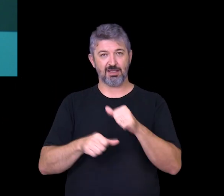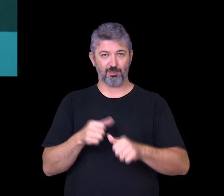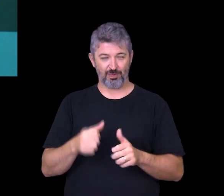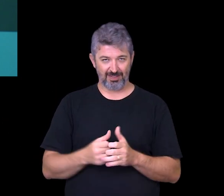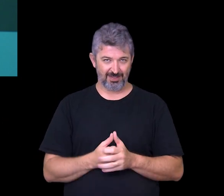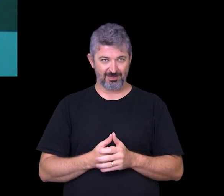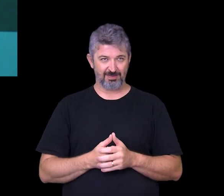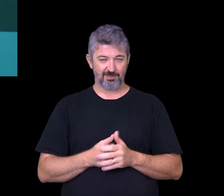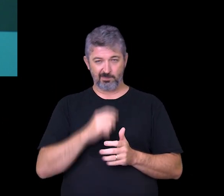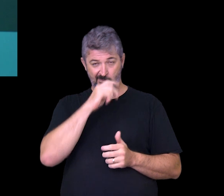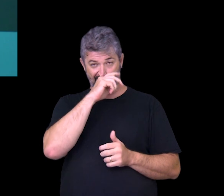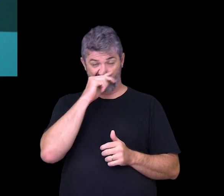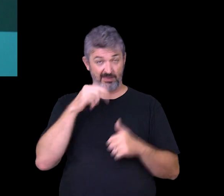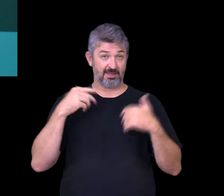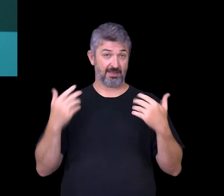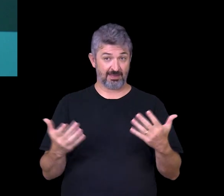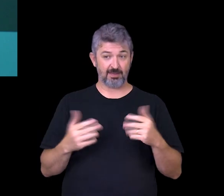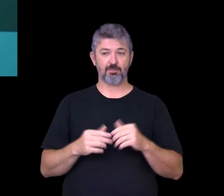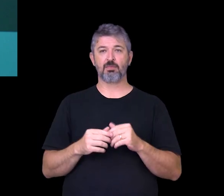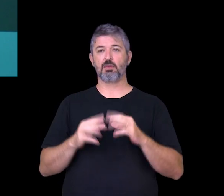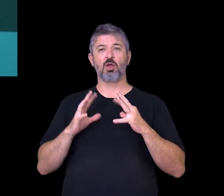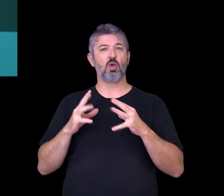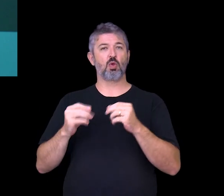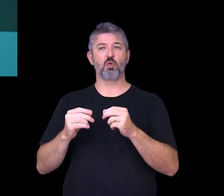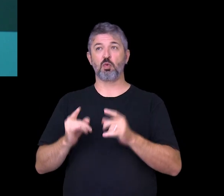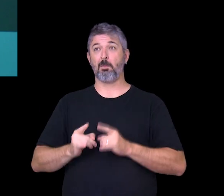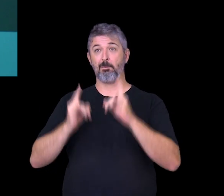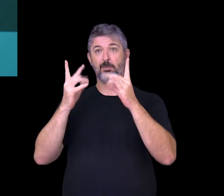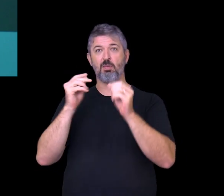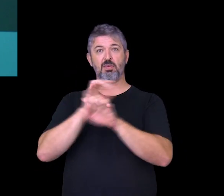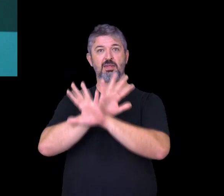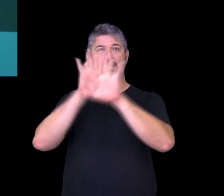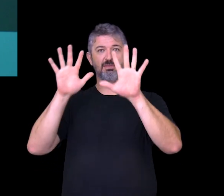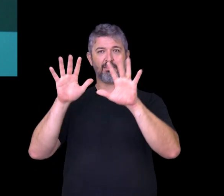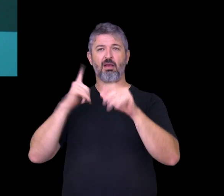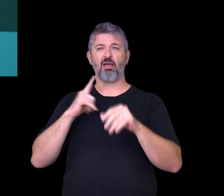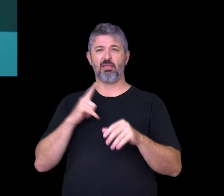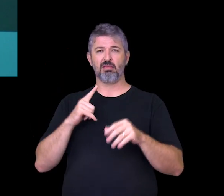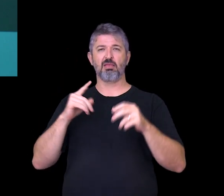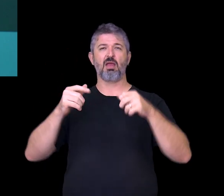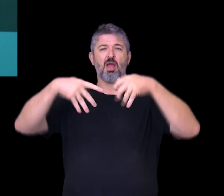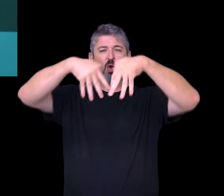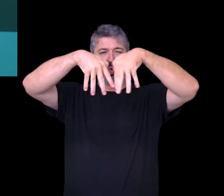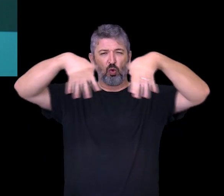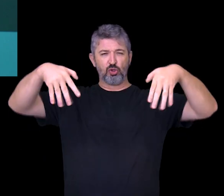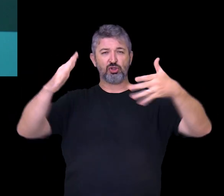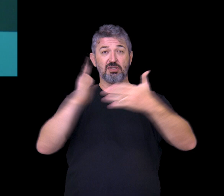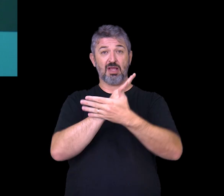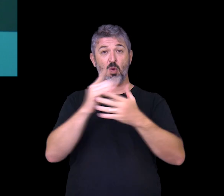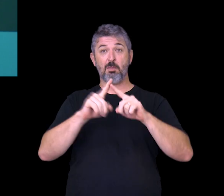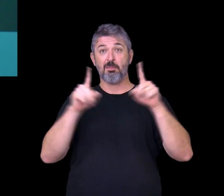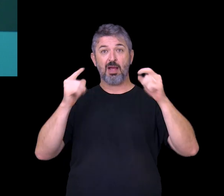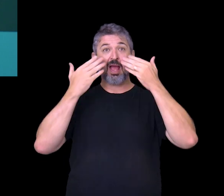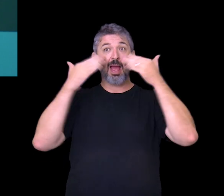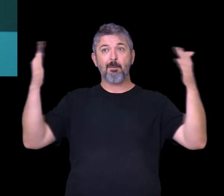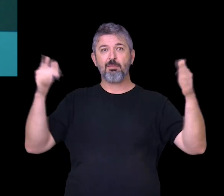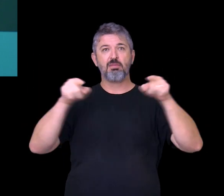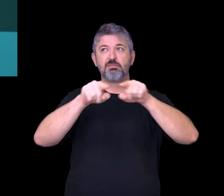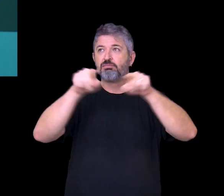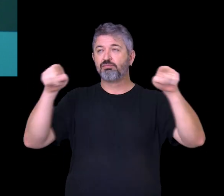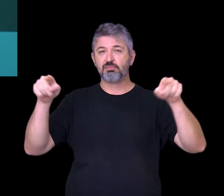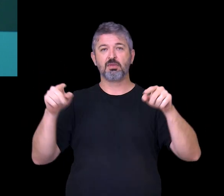país. Então, todos os prédios são muito transparentes. A gente tem umas persianas, umas coisas, mas eles são transparentes. E ele era transparente dos 2